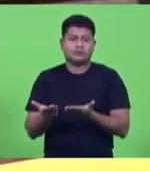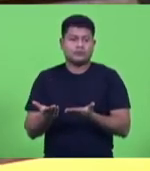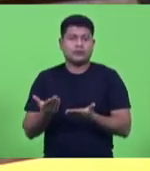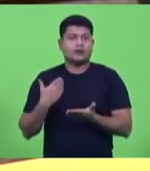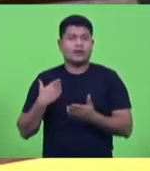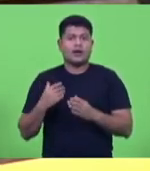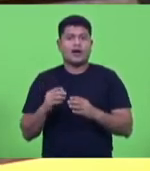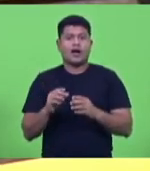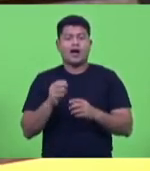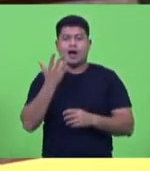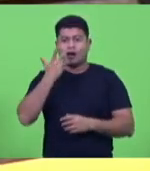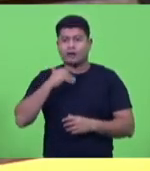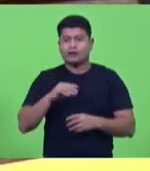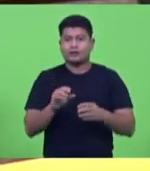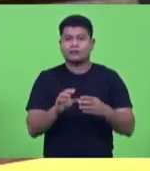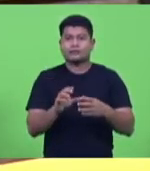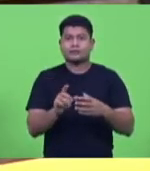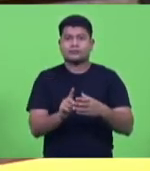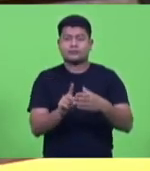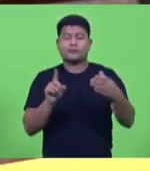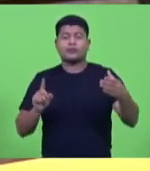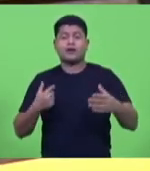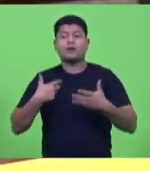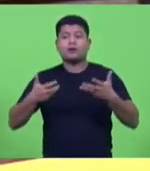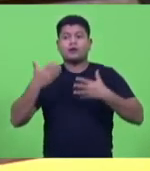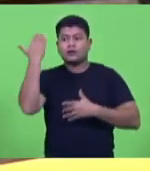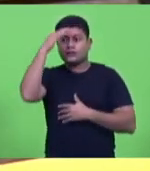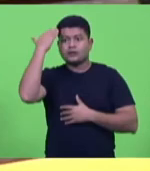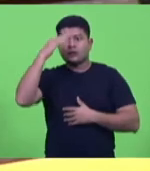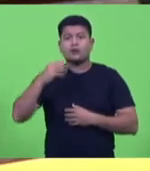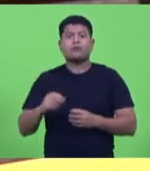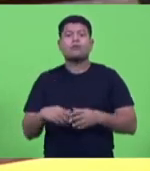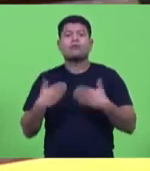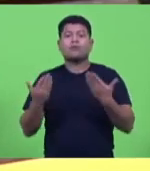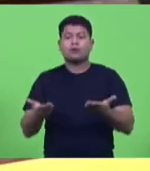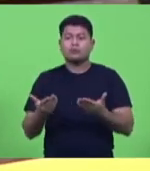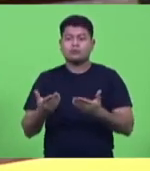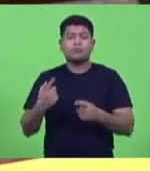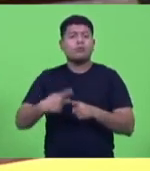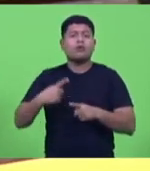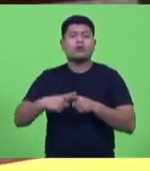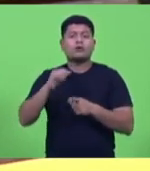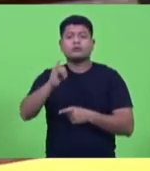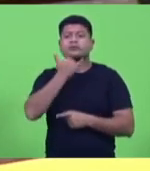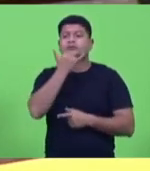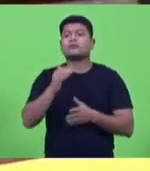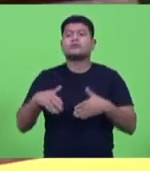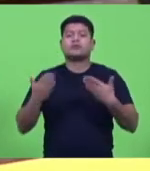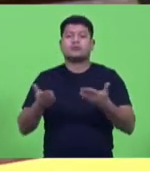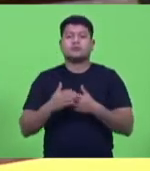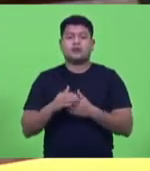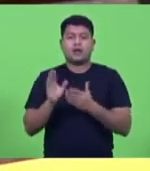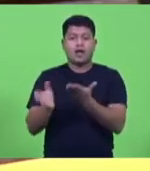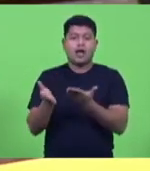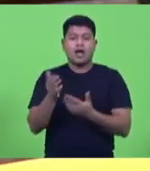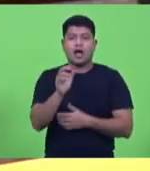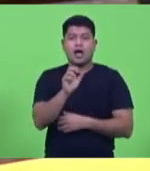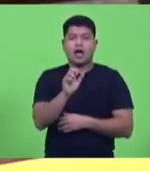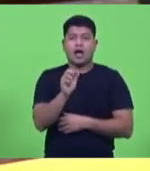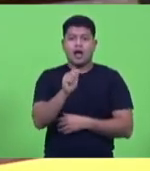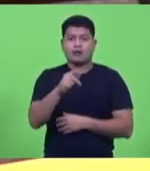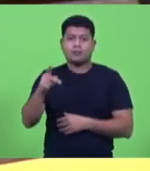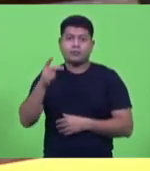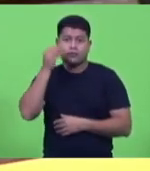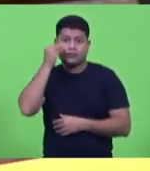de entender qual o motivo, o que justifica isso. Na verdade, a APP tentou, aliás, que não é